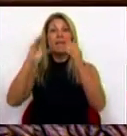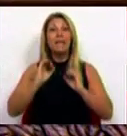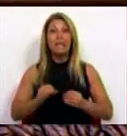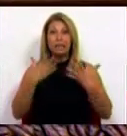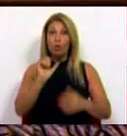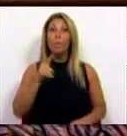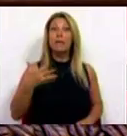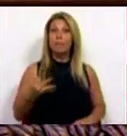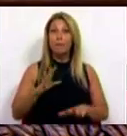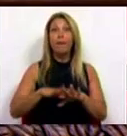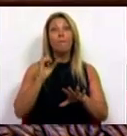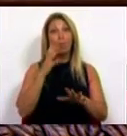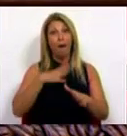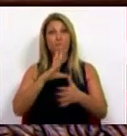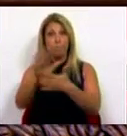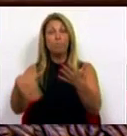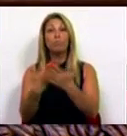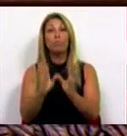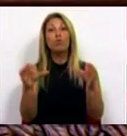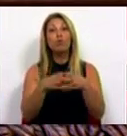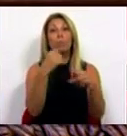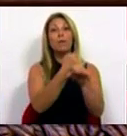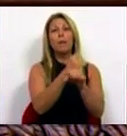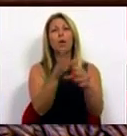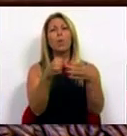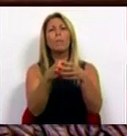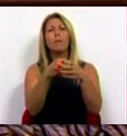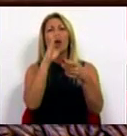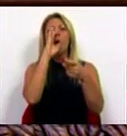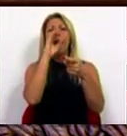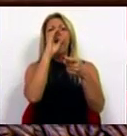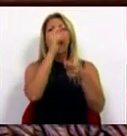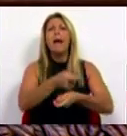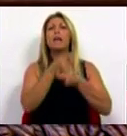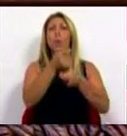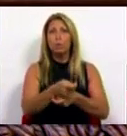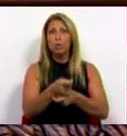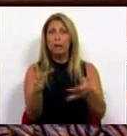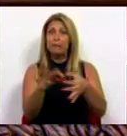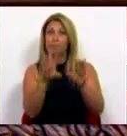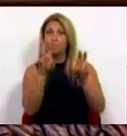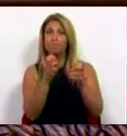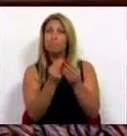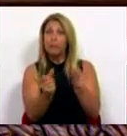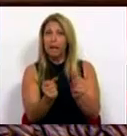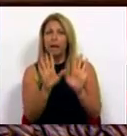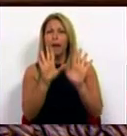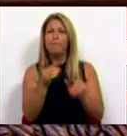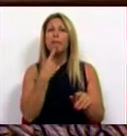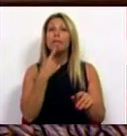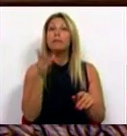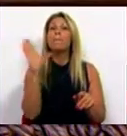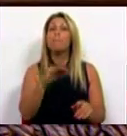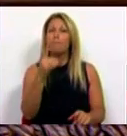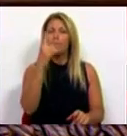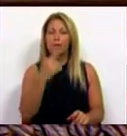à proposta de criação de um grupo de trabalho na Comissão de Agricultura relativamente a esta matéria. Mas significa outra coisa,